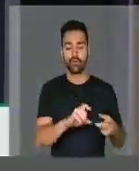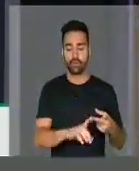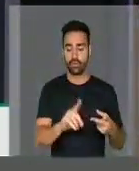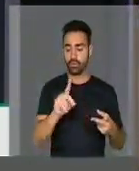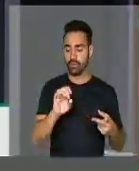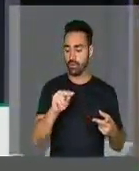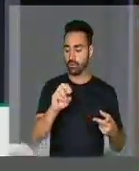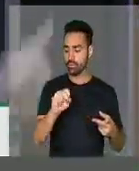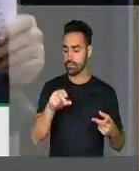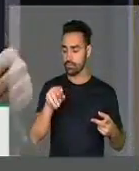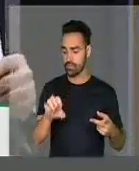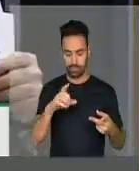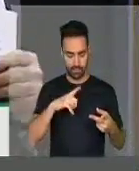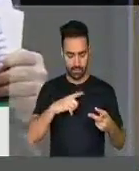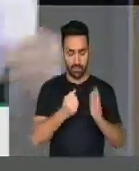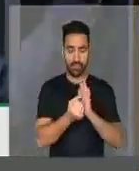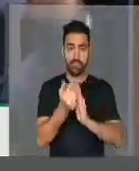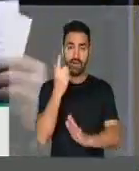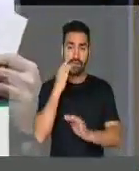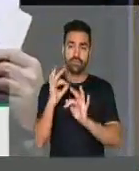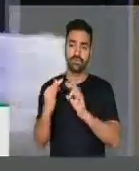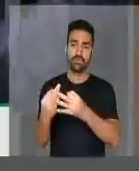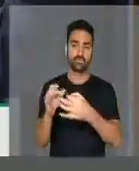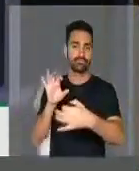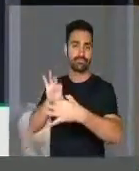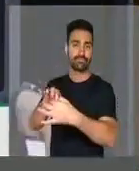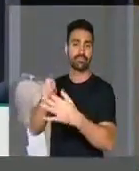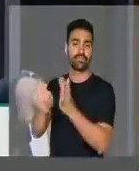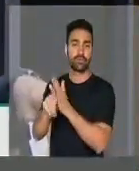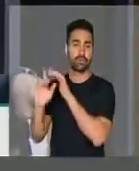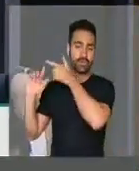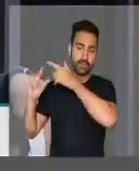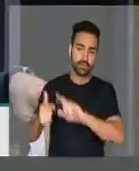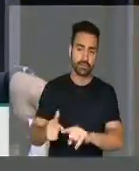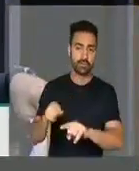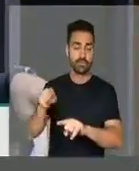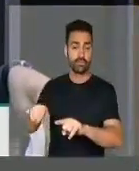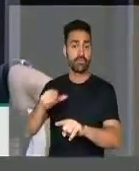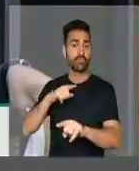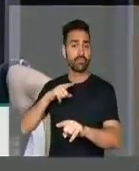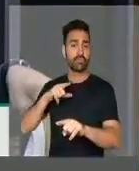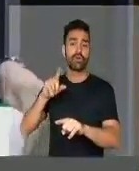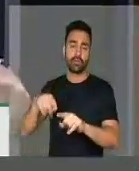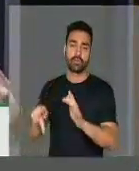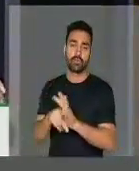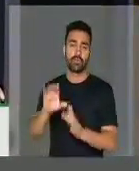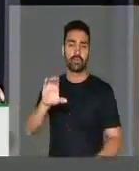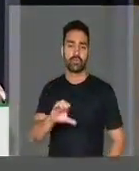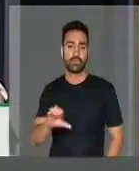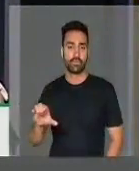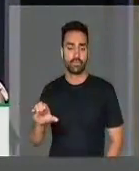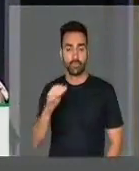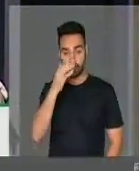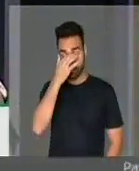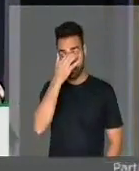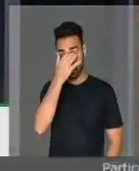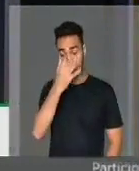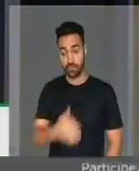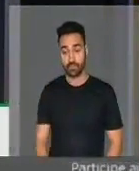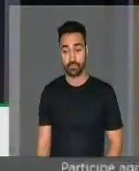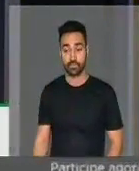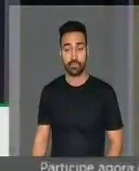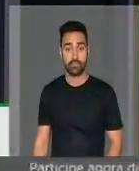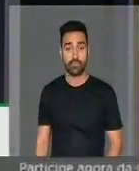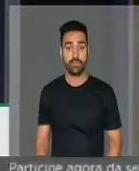Benassuri e tantas famílias dessa tradição, muitas hoje católicas, não é?